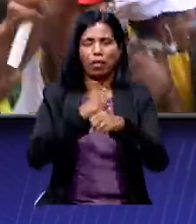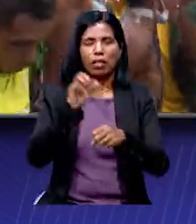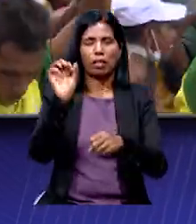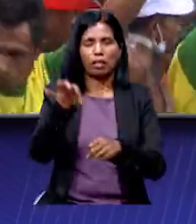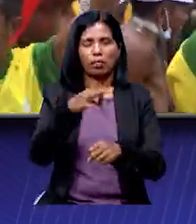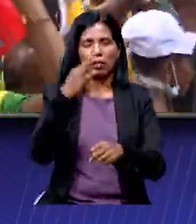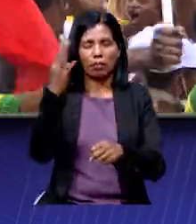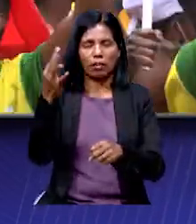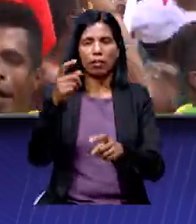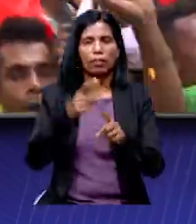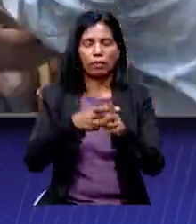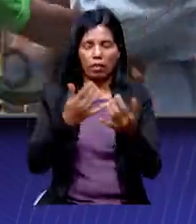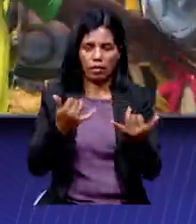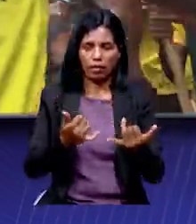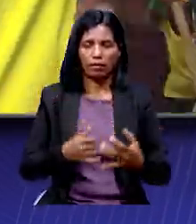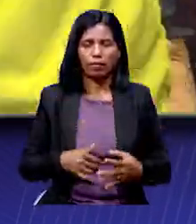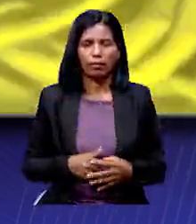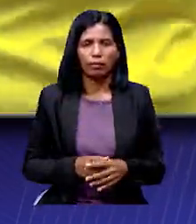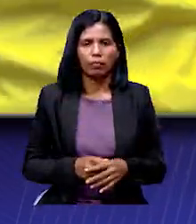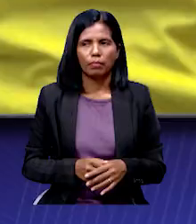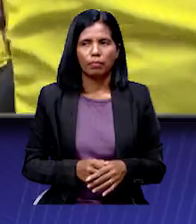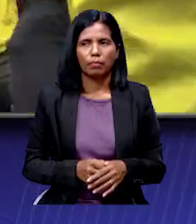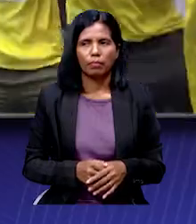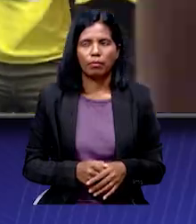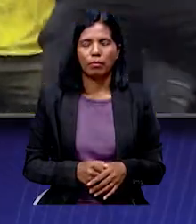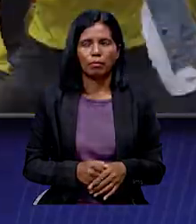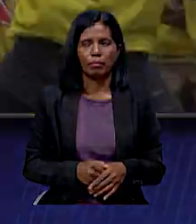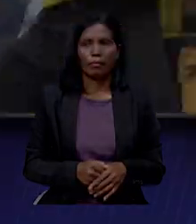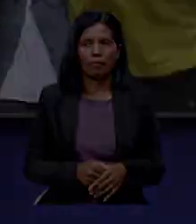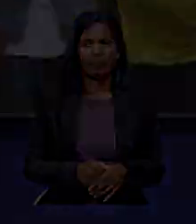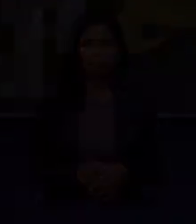recensia o Fulamé. Abraão Umbral, Justiniano Nano, Ziamen.